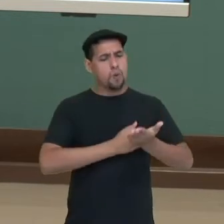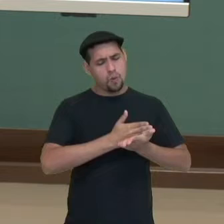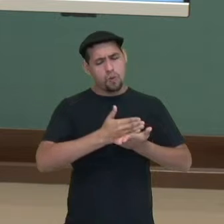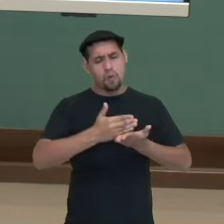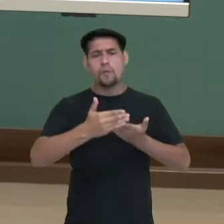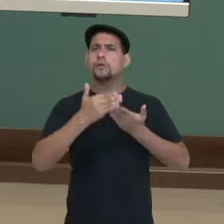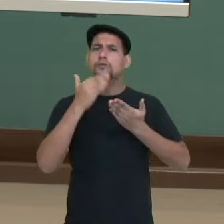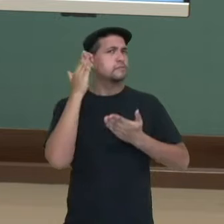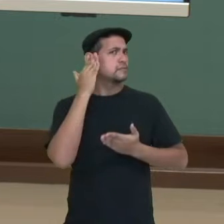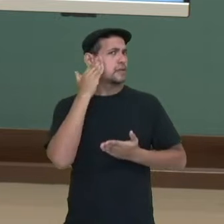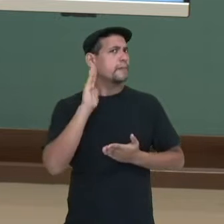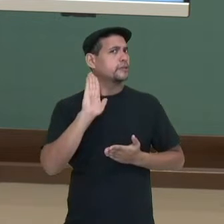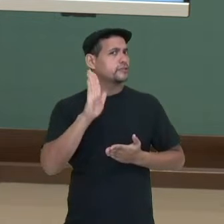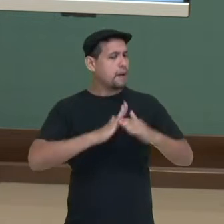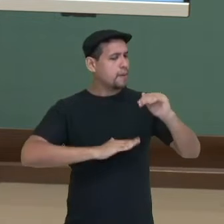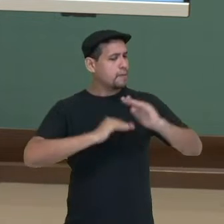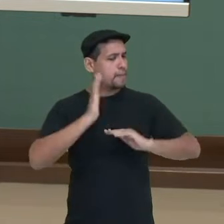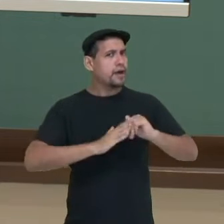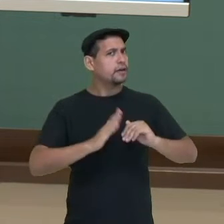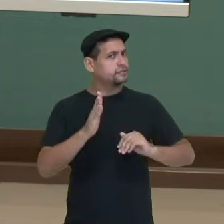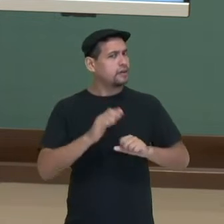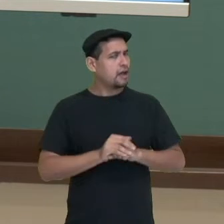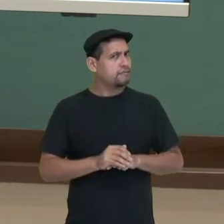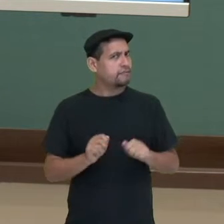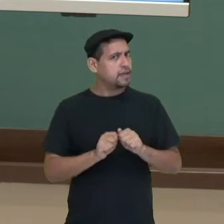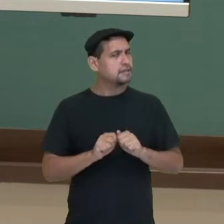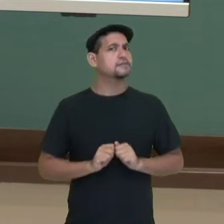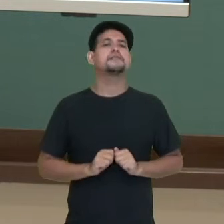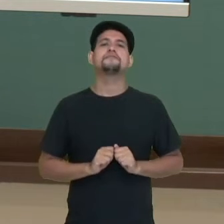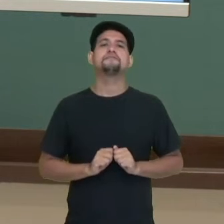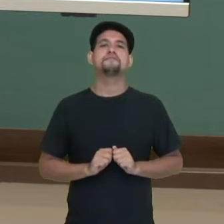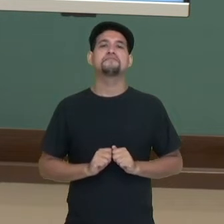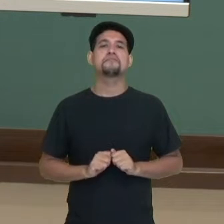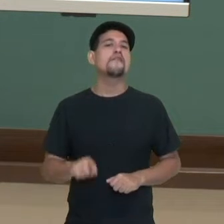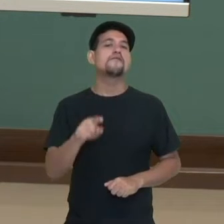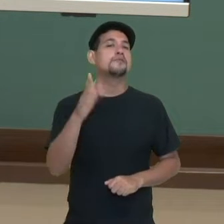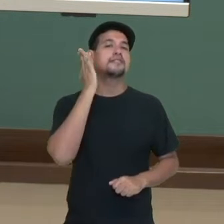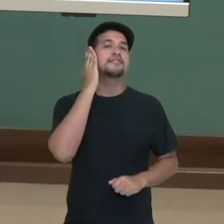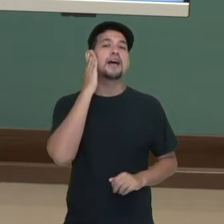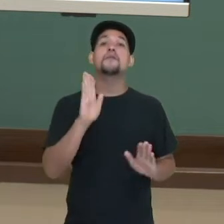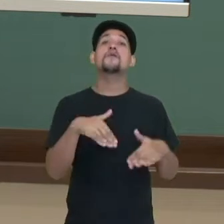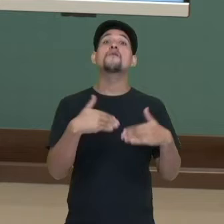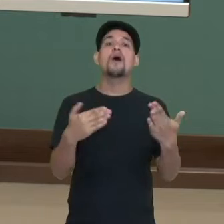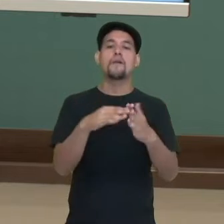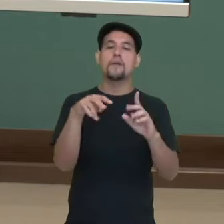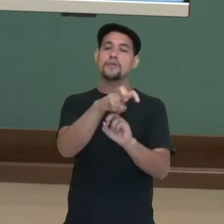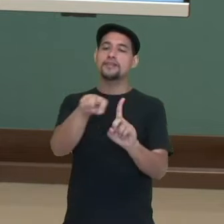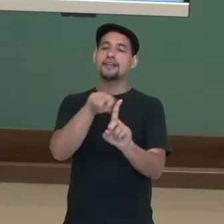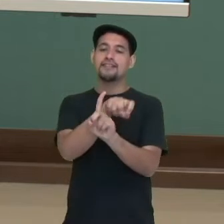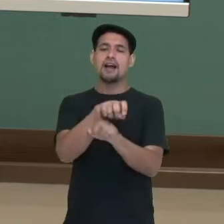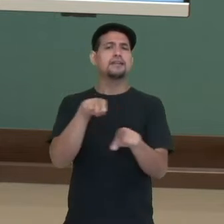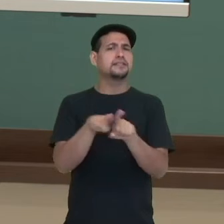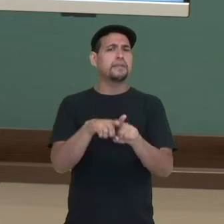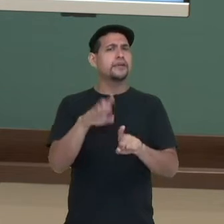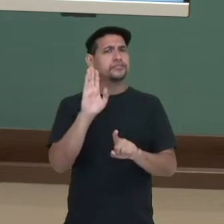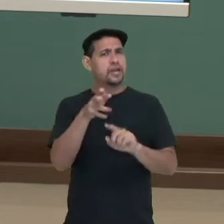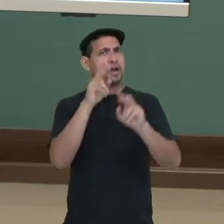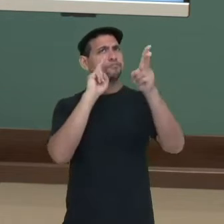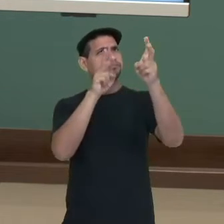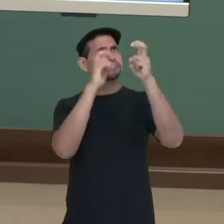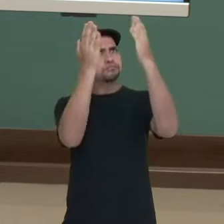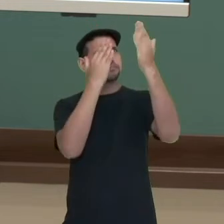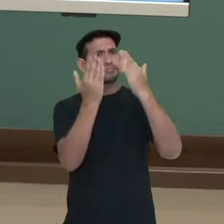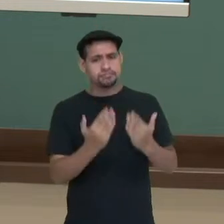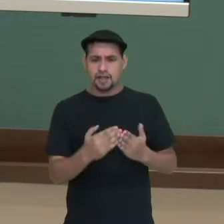Você já praticou o mountain bike? Sabe as suas modalidades? Já viu